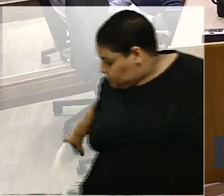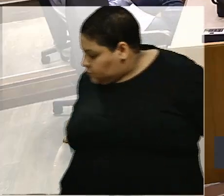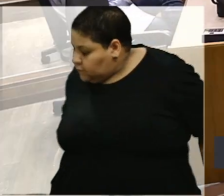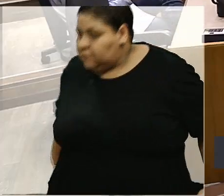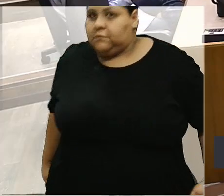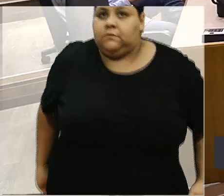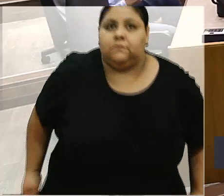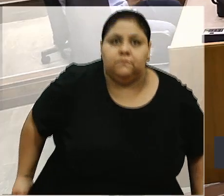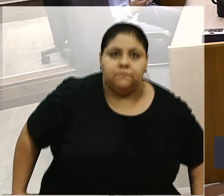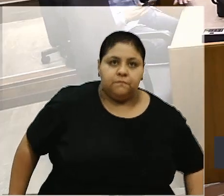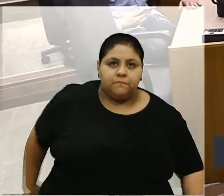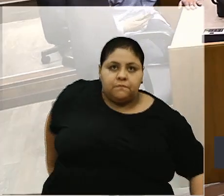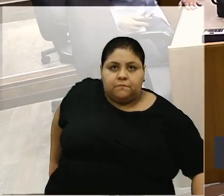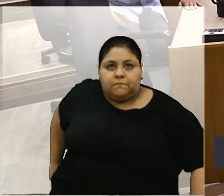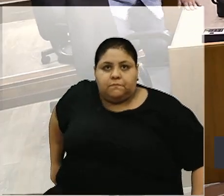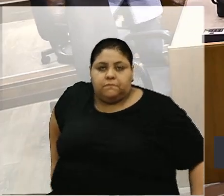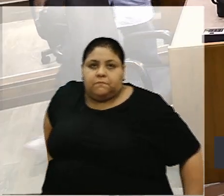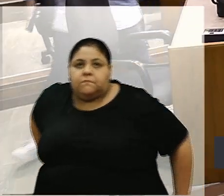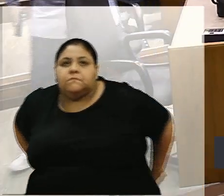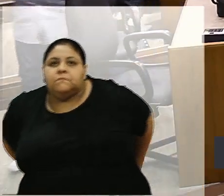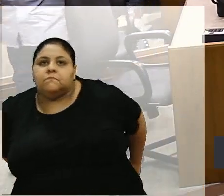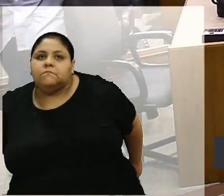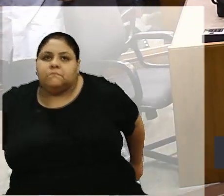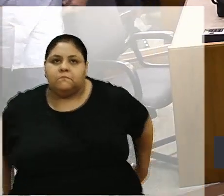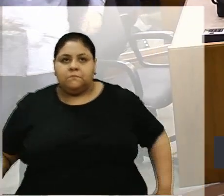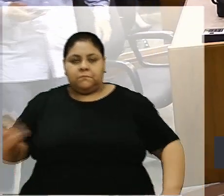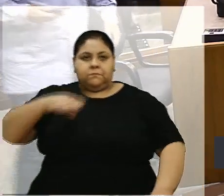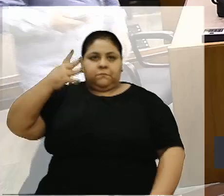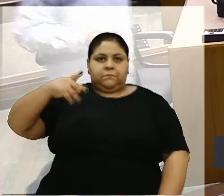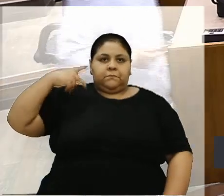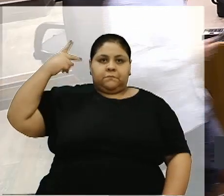inscrito, o vereador Lucas Carenhato.